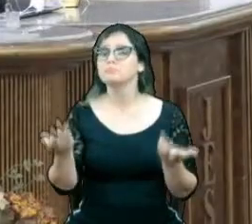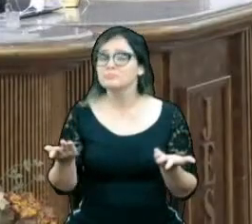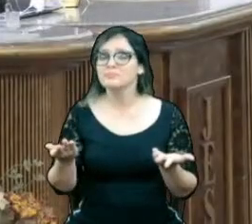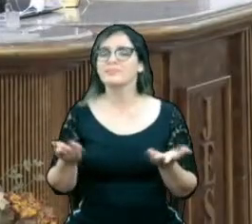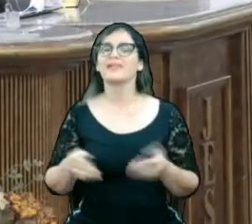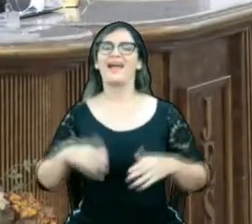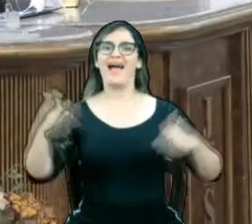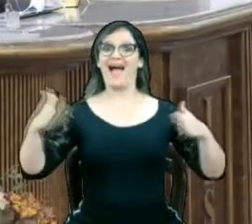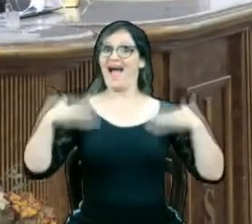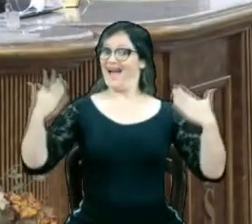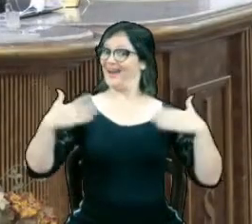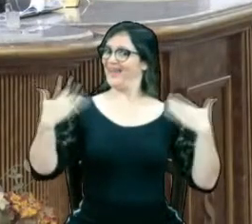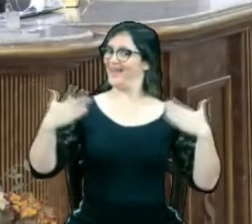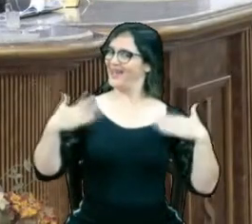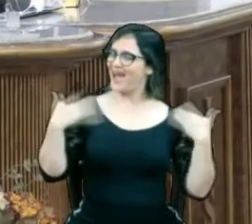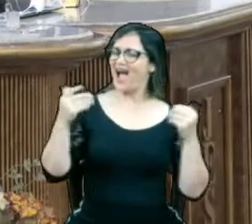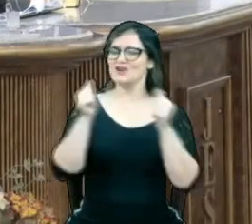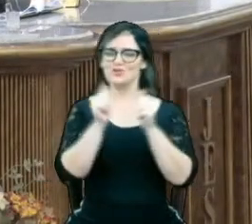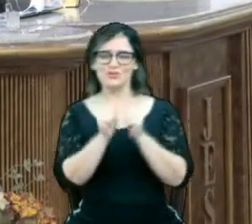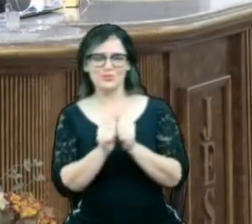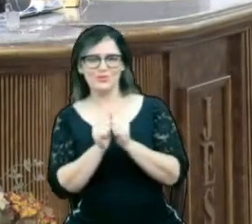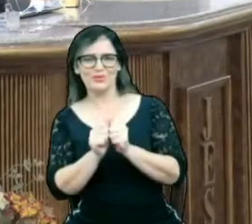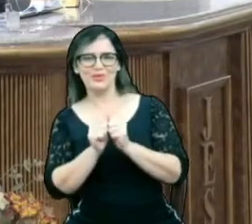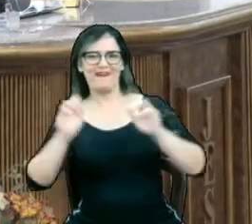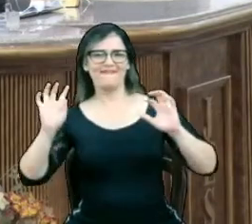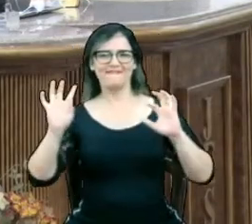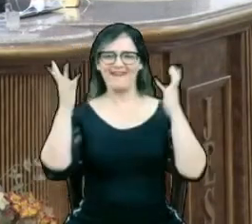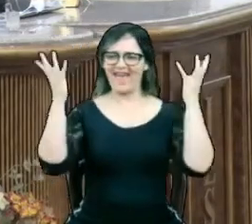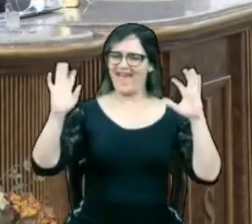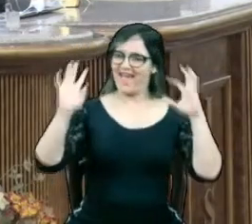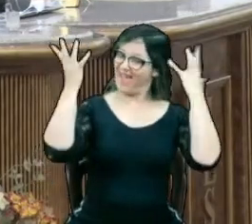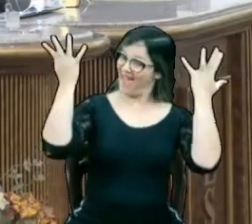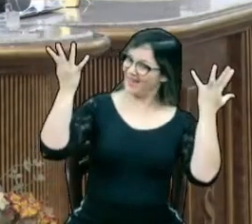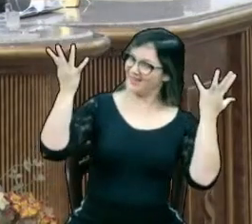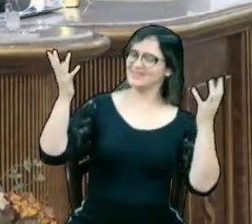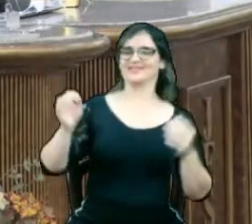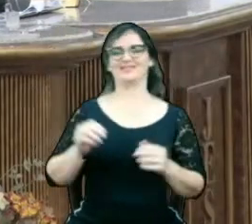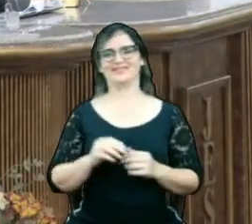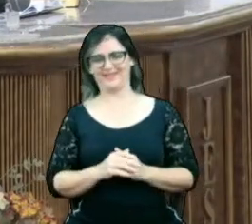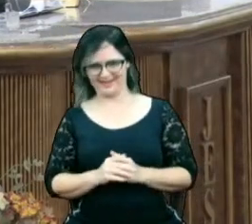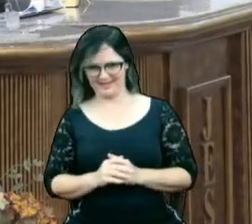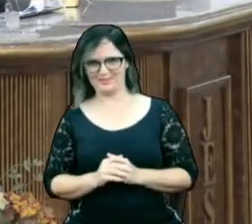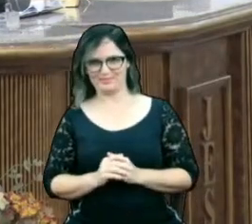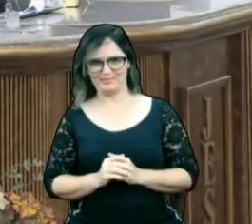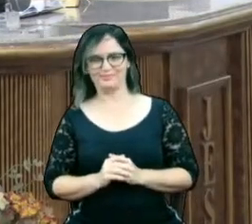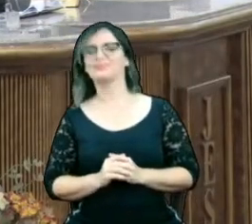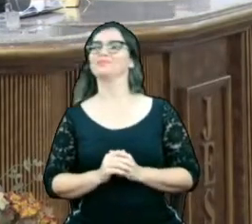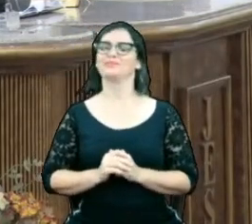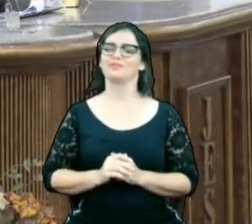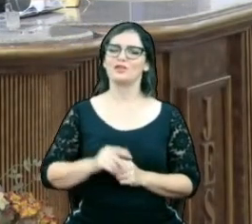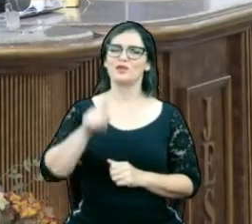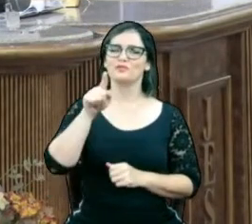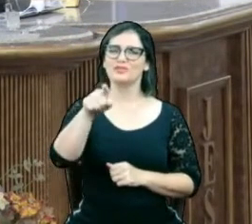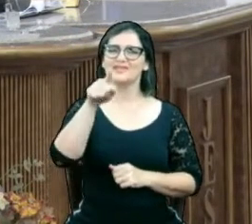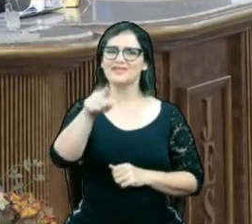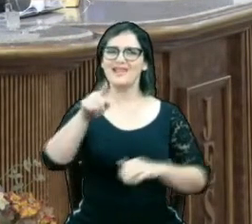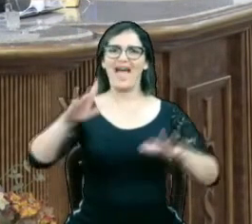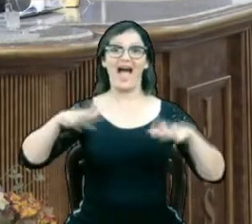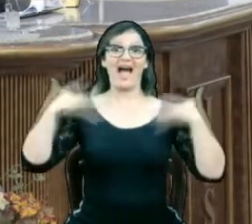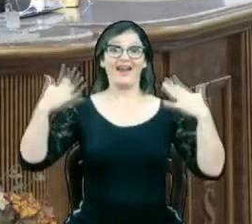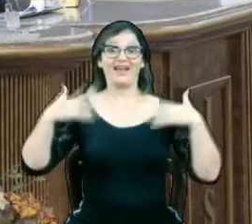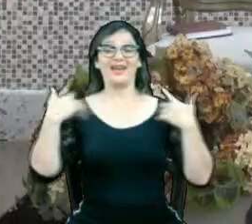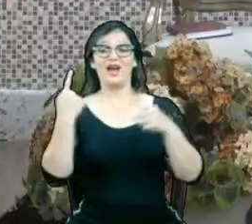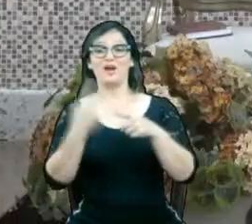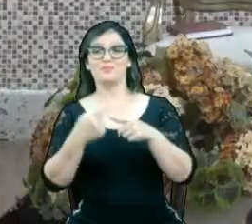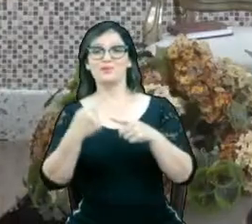e eu quero lembrar os irmãos mais uma vez Nesta noite de terça-feira o seu nome está escrito por inteiro no